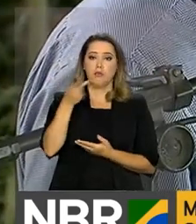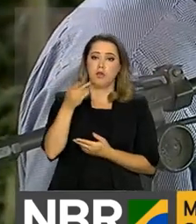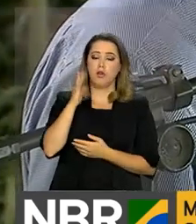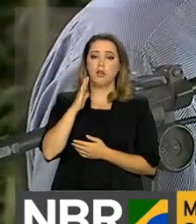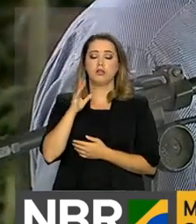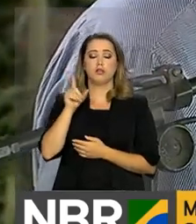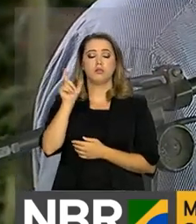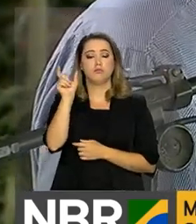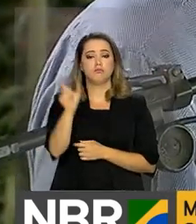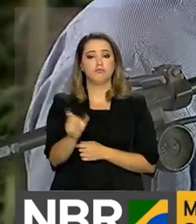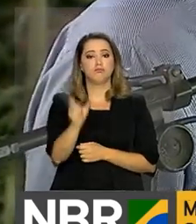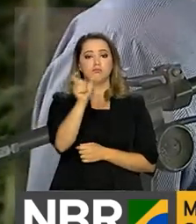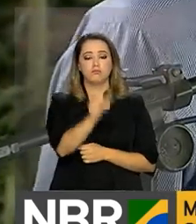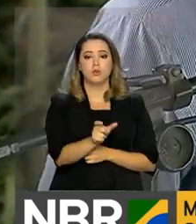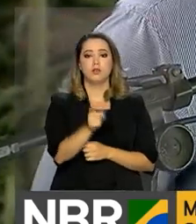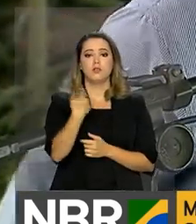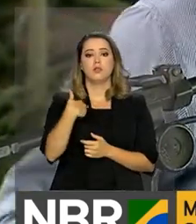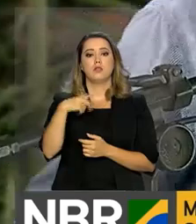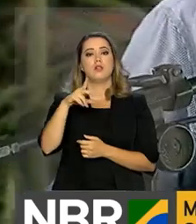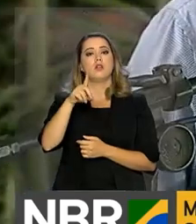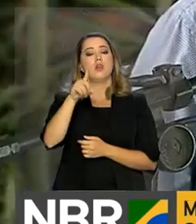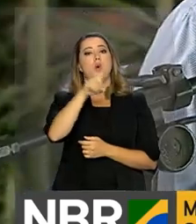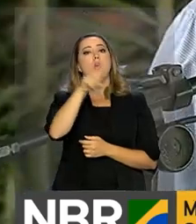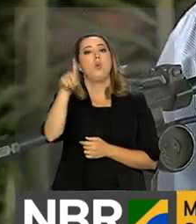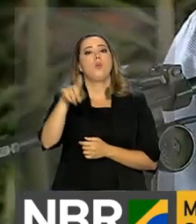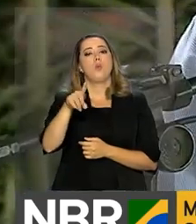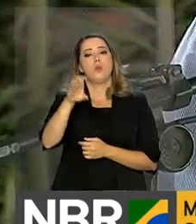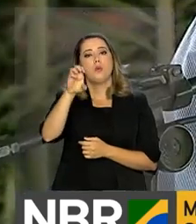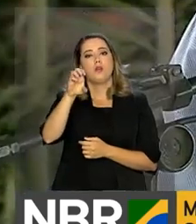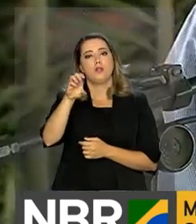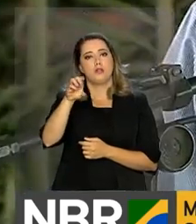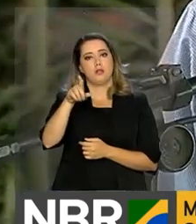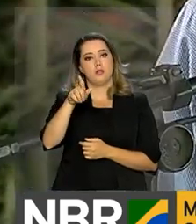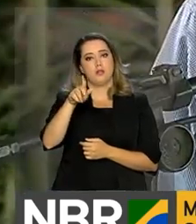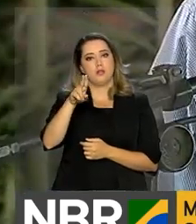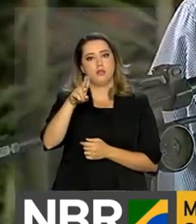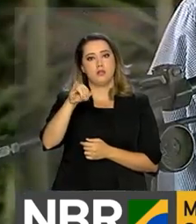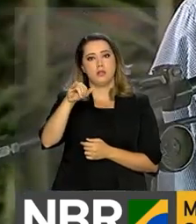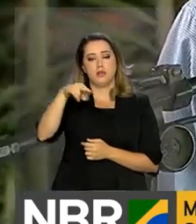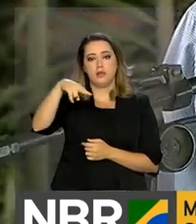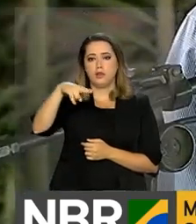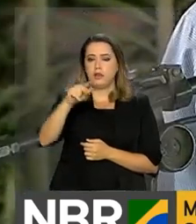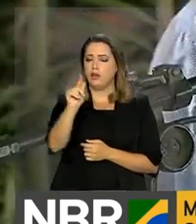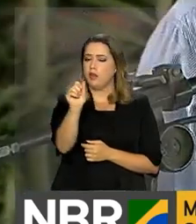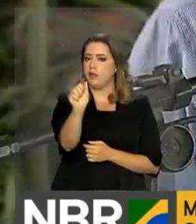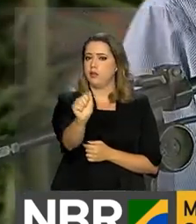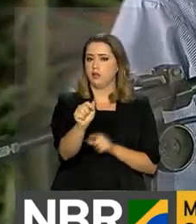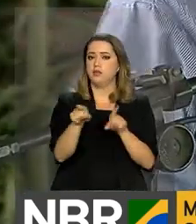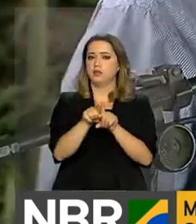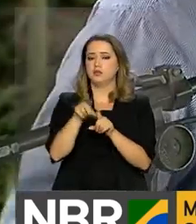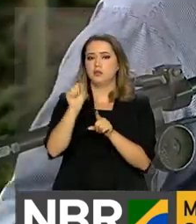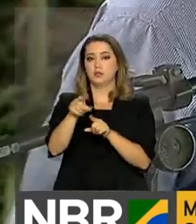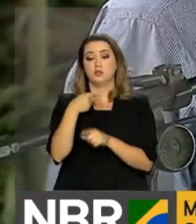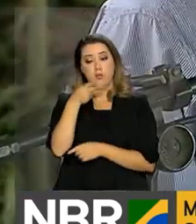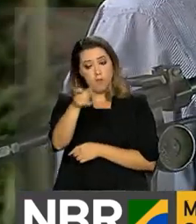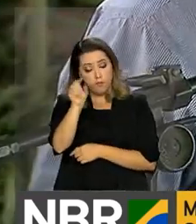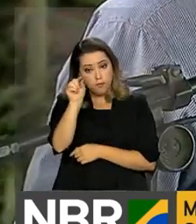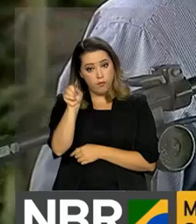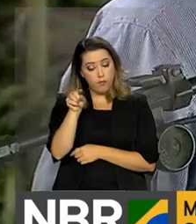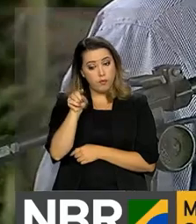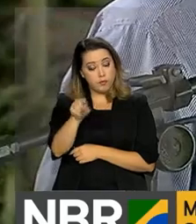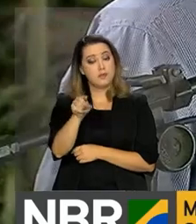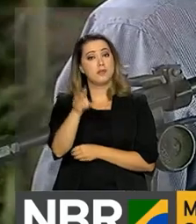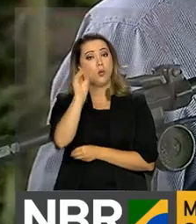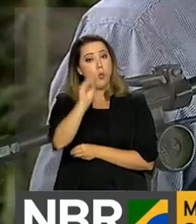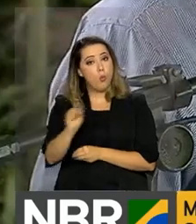dirigida ao Zequinha Sarney. Vou dizer a você, Zequinha, você trate de fazer essa recuperação do